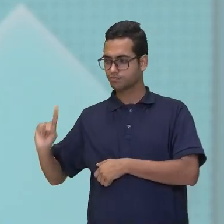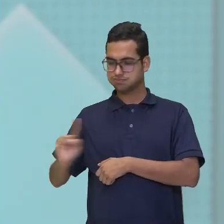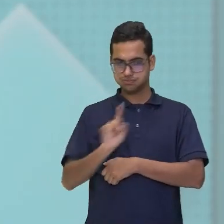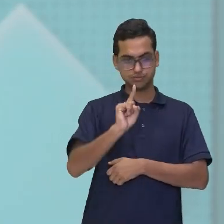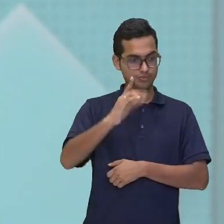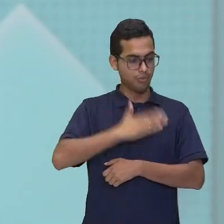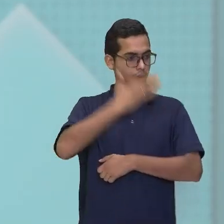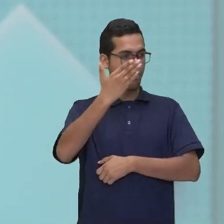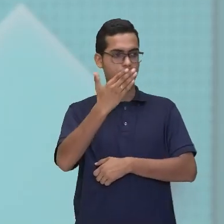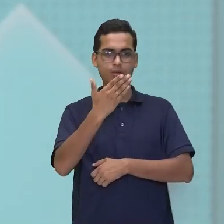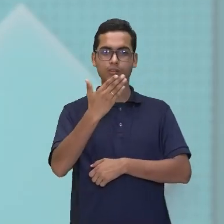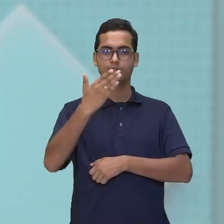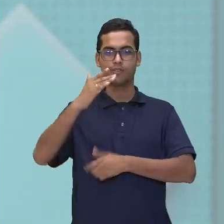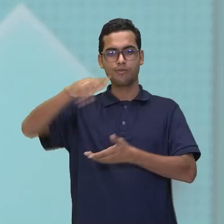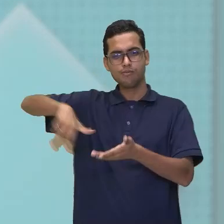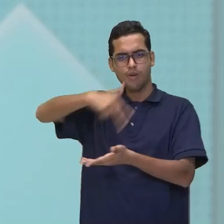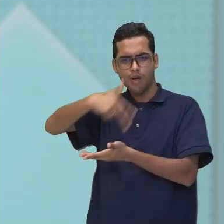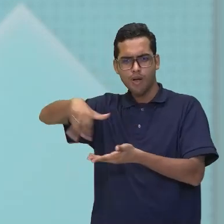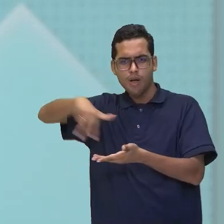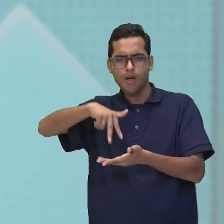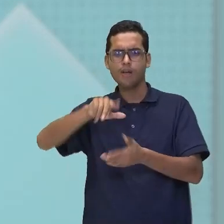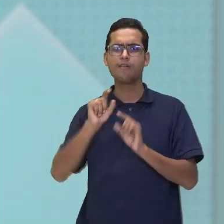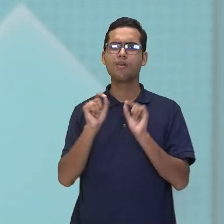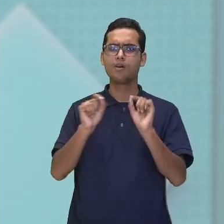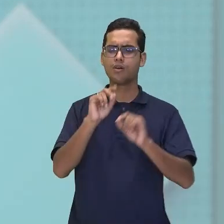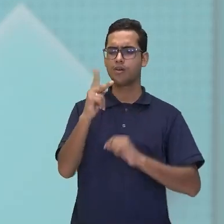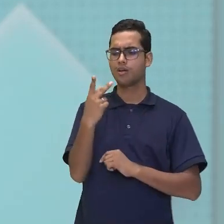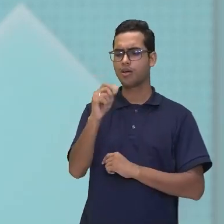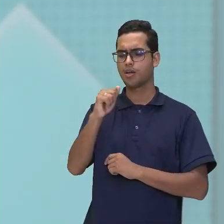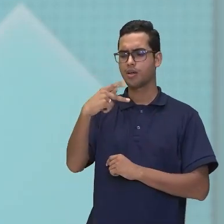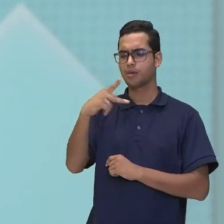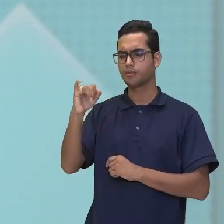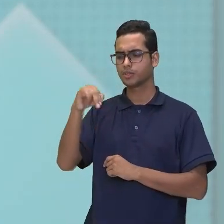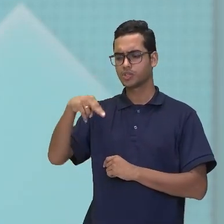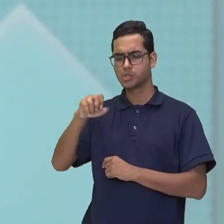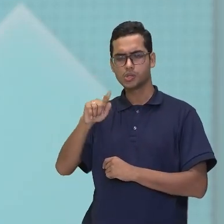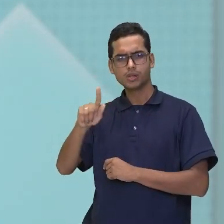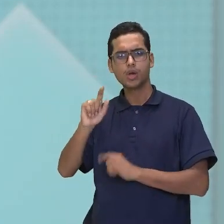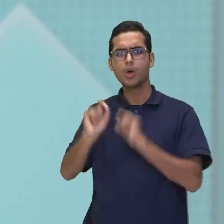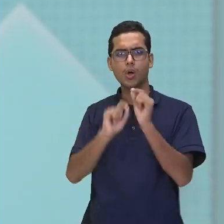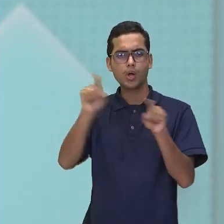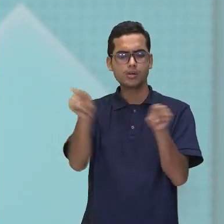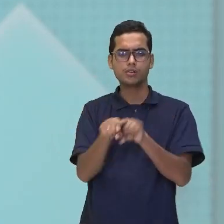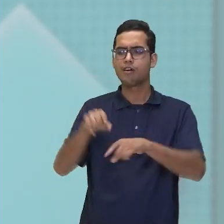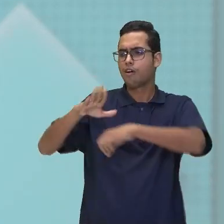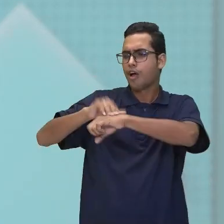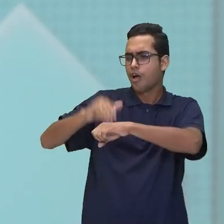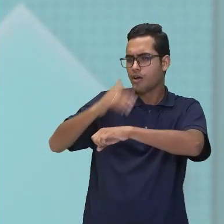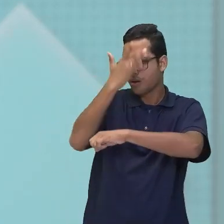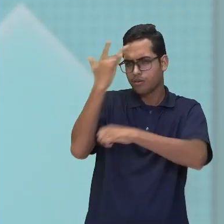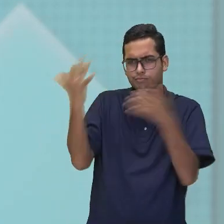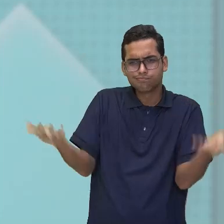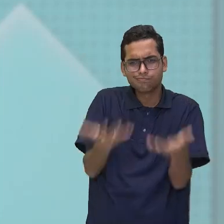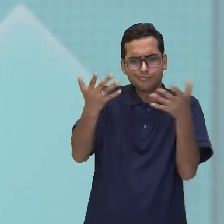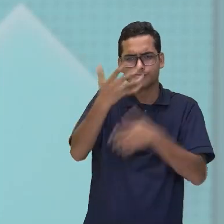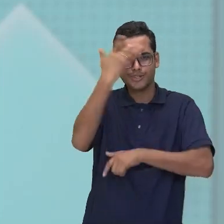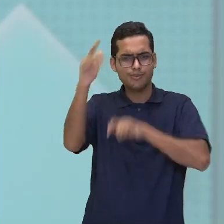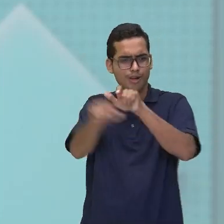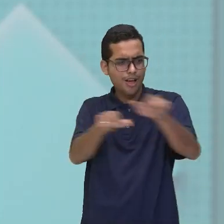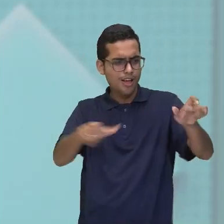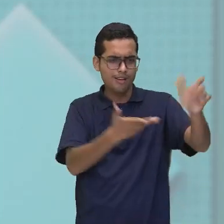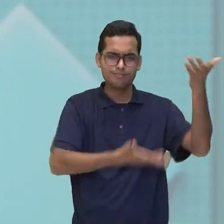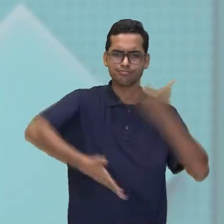da dança, ele fez um happening que chamou ali todo mundo para participar. Então, o happening ele ocorre em